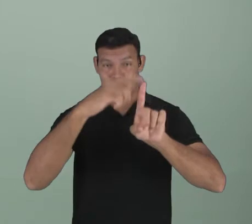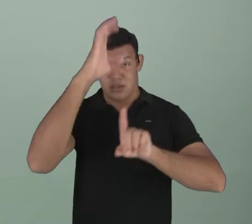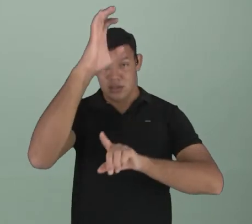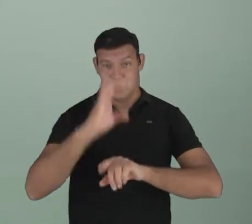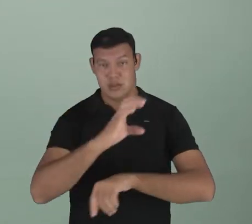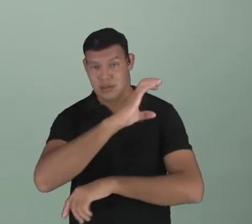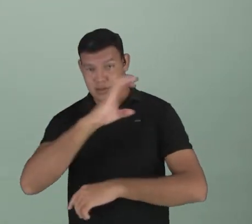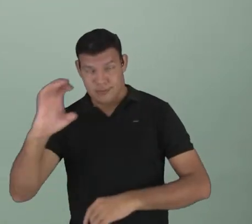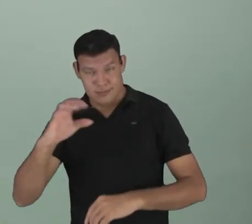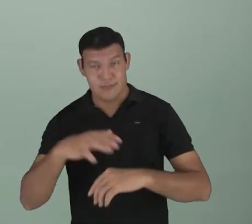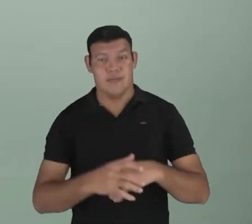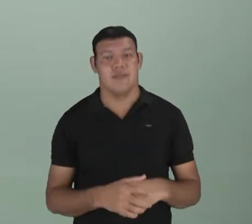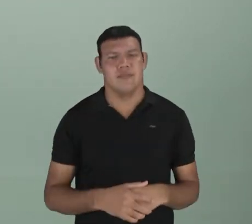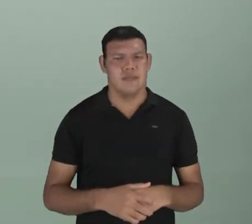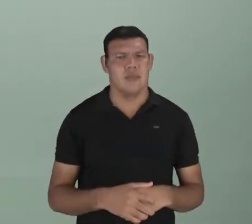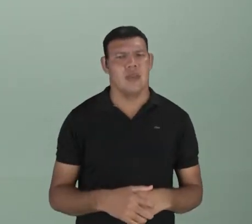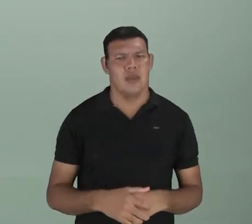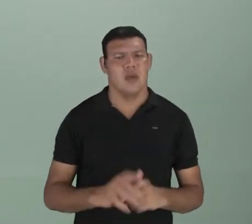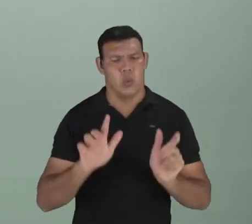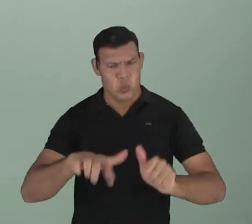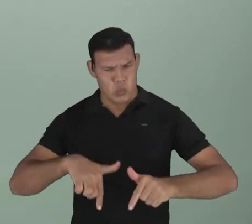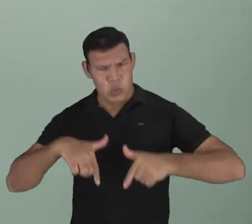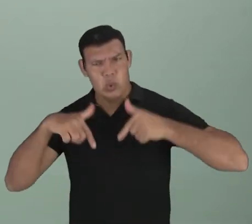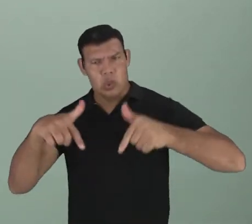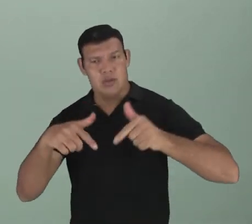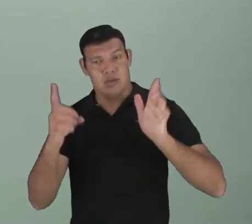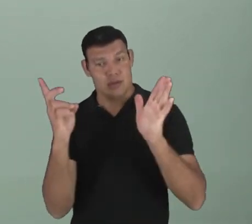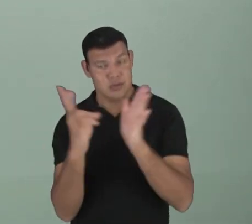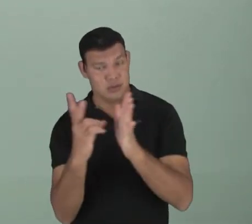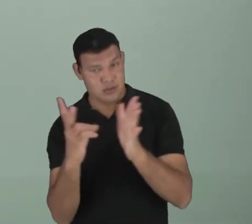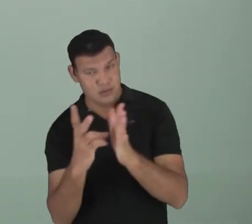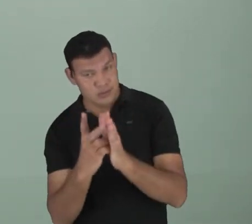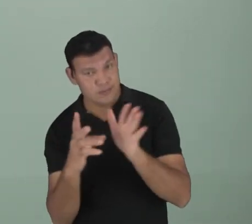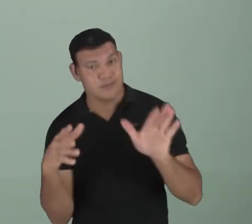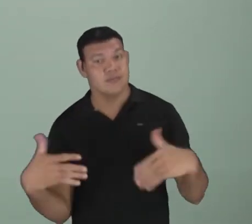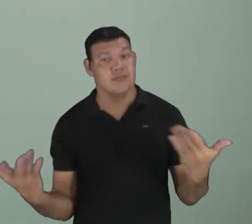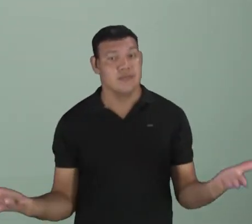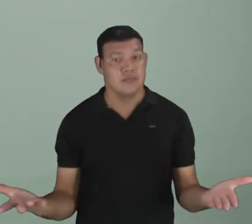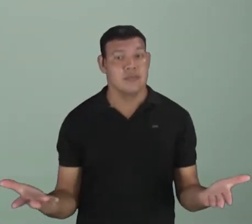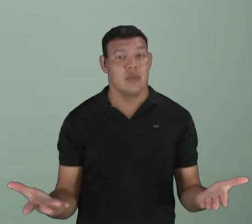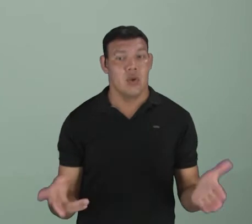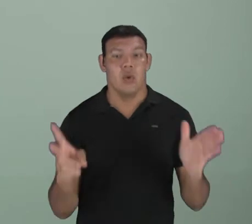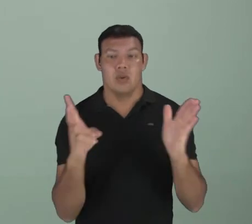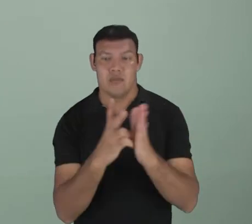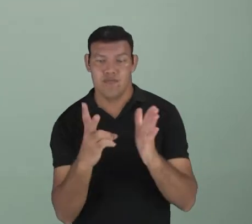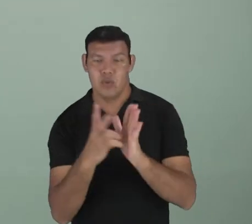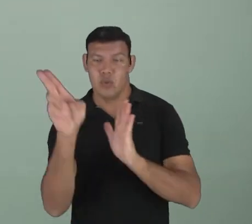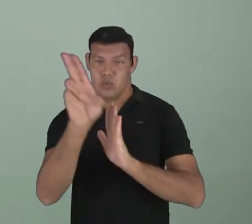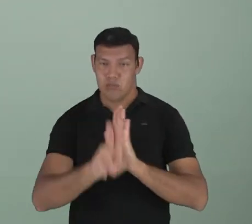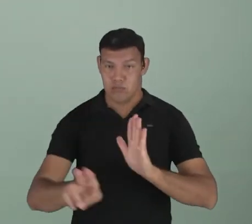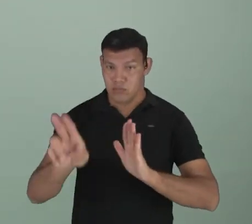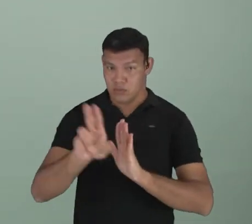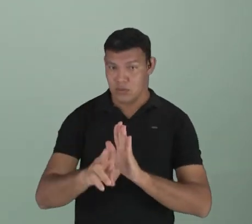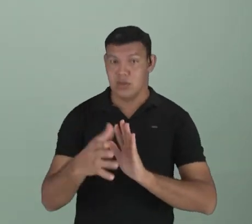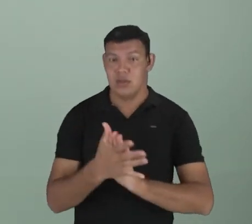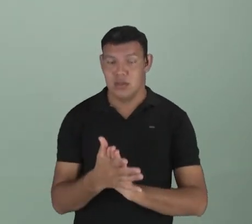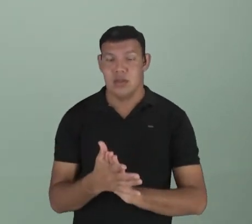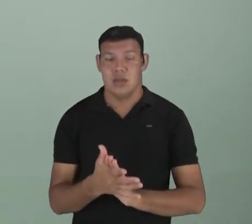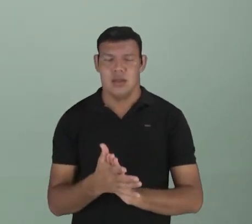né, que vai defender, então, os indígenas, né? Então, a gente tem os índios, né, mais utilizados